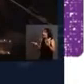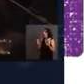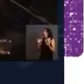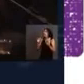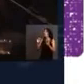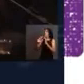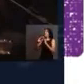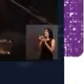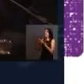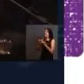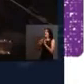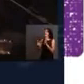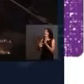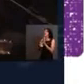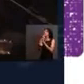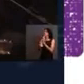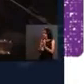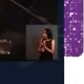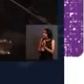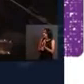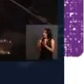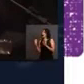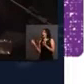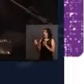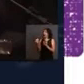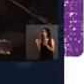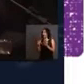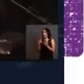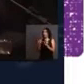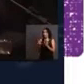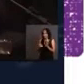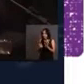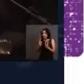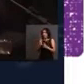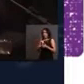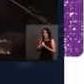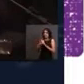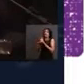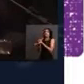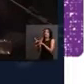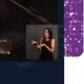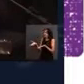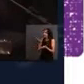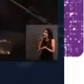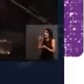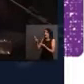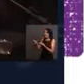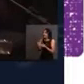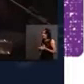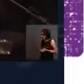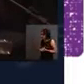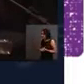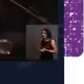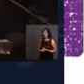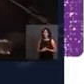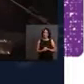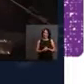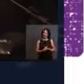escola a chegar a esse resultado? E como nós podemos lhe ajudar a melhorar esses resultados?